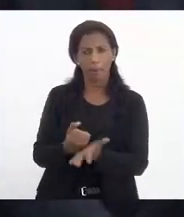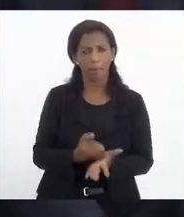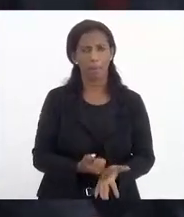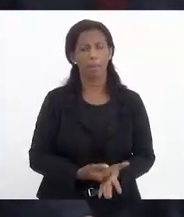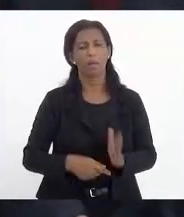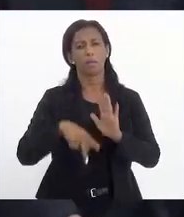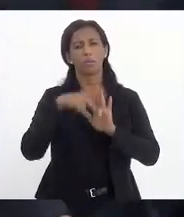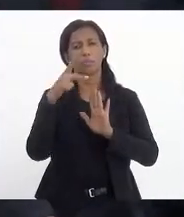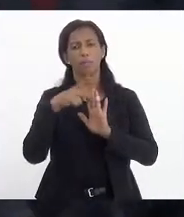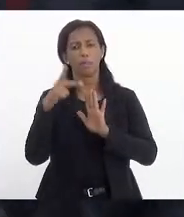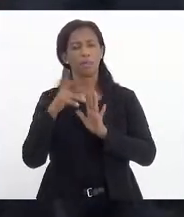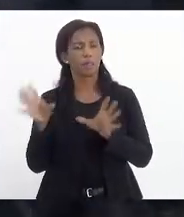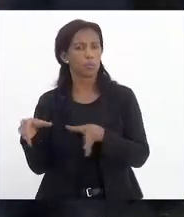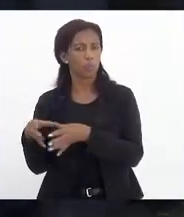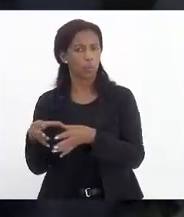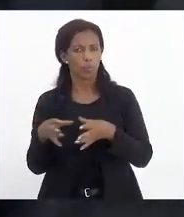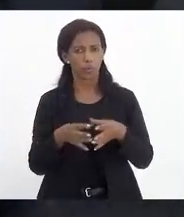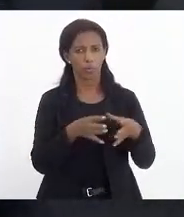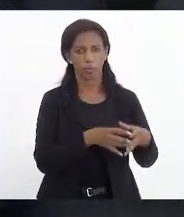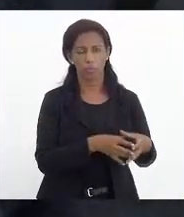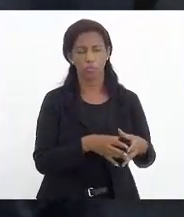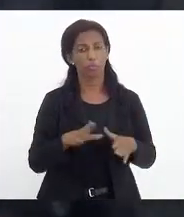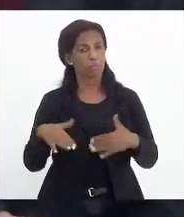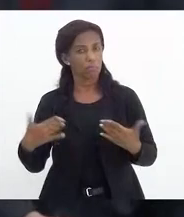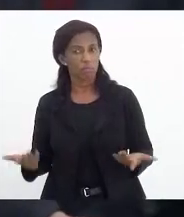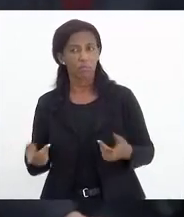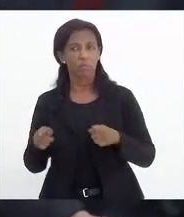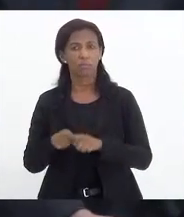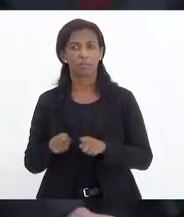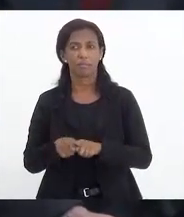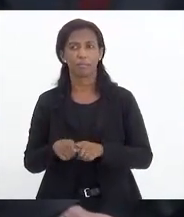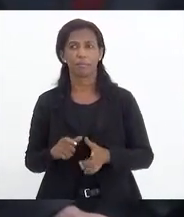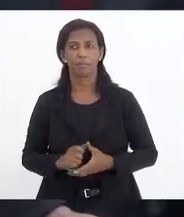nas comissões e, evidentemente,